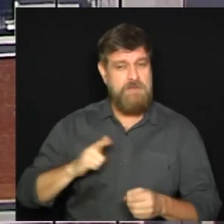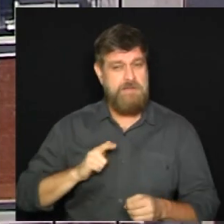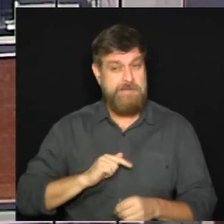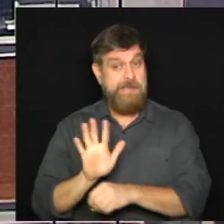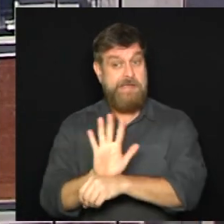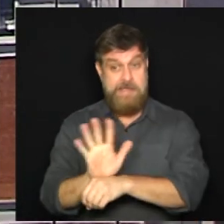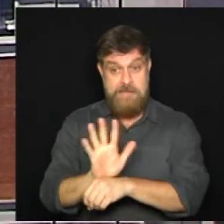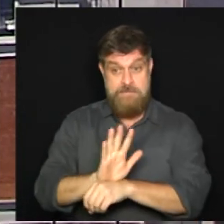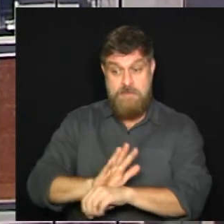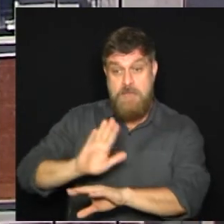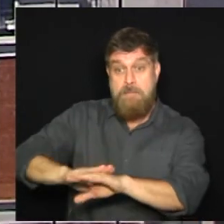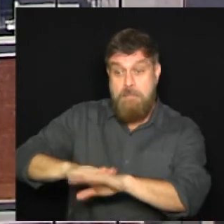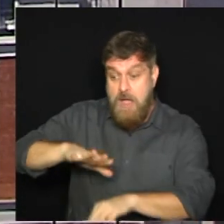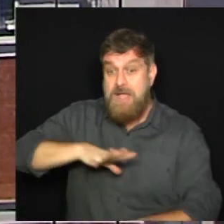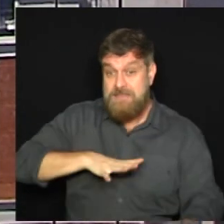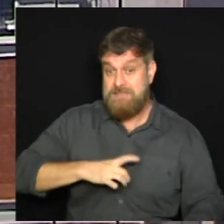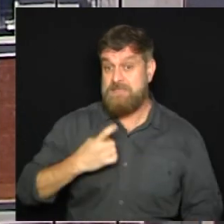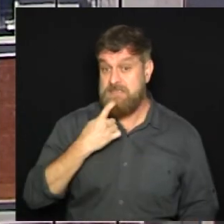site